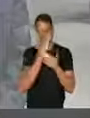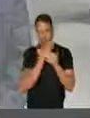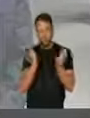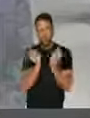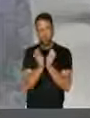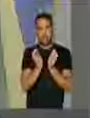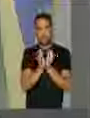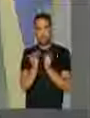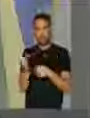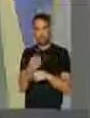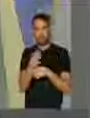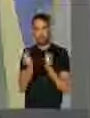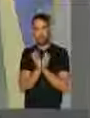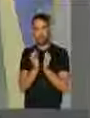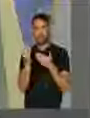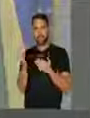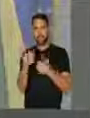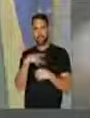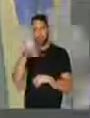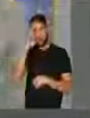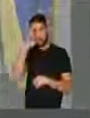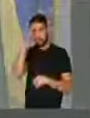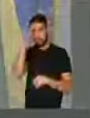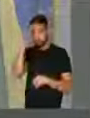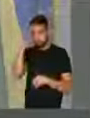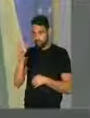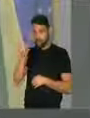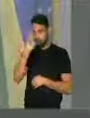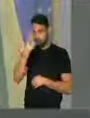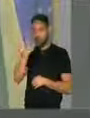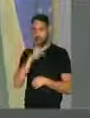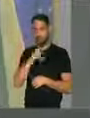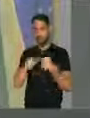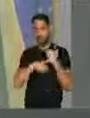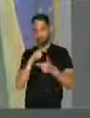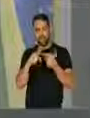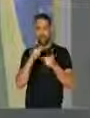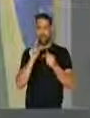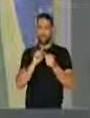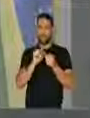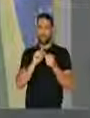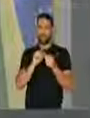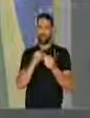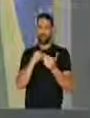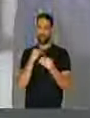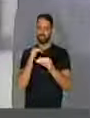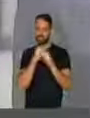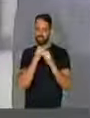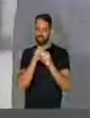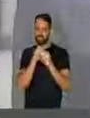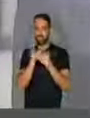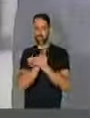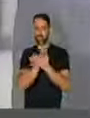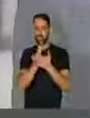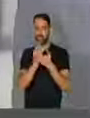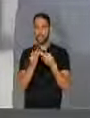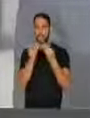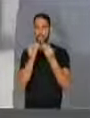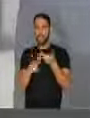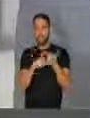bancada jovem, mas que tem no seu perfil esse alinhamento e a certeza que o seu conteúdo e a sua